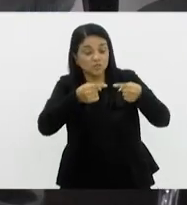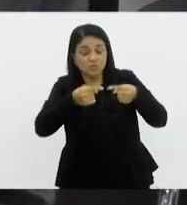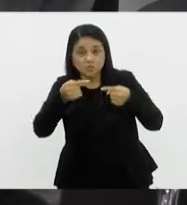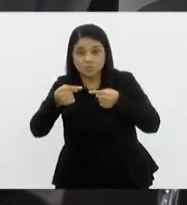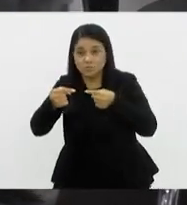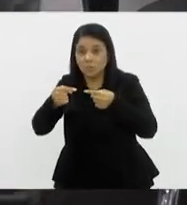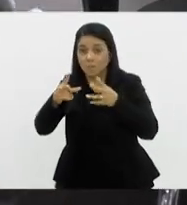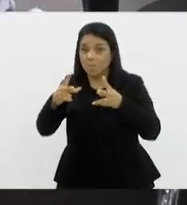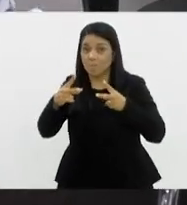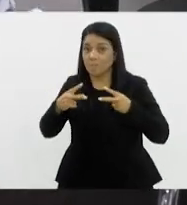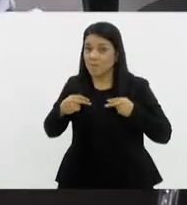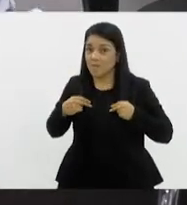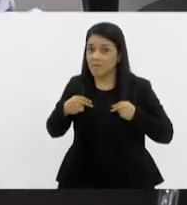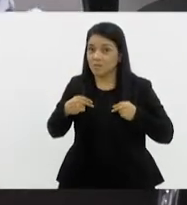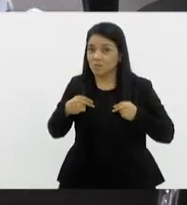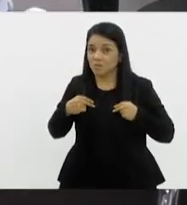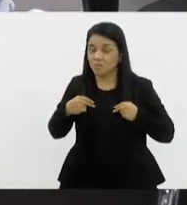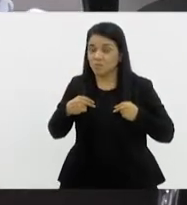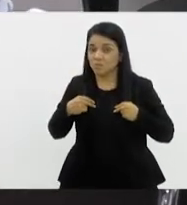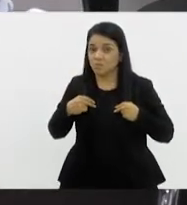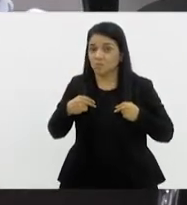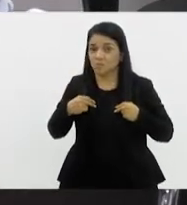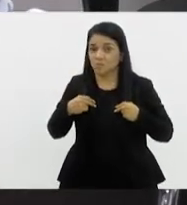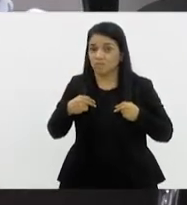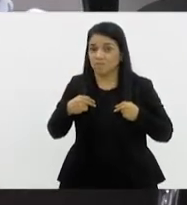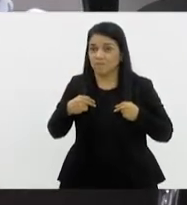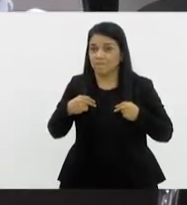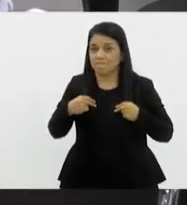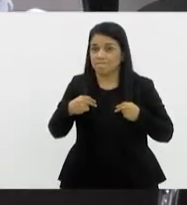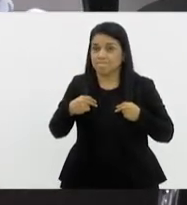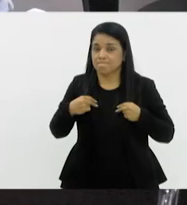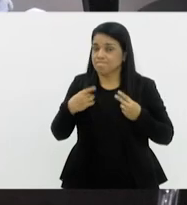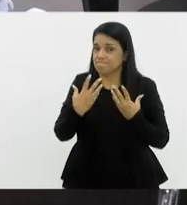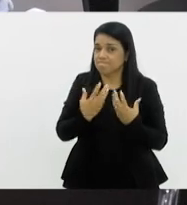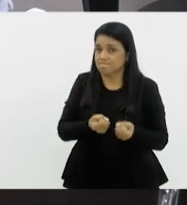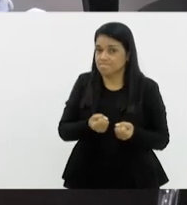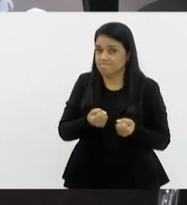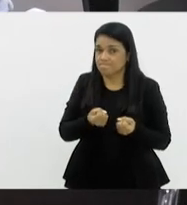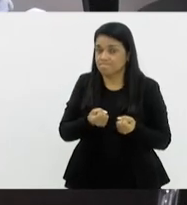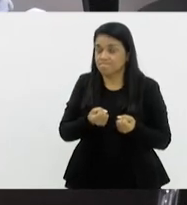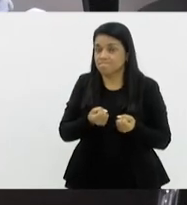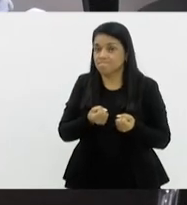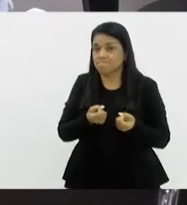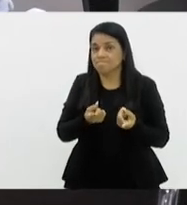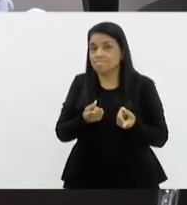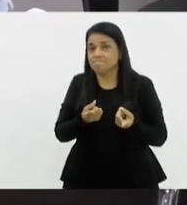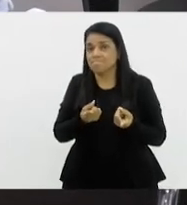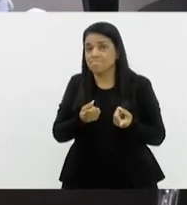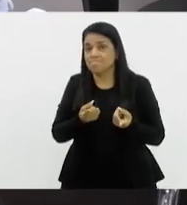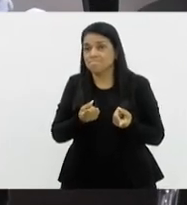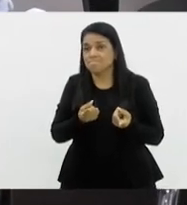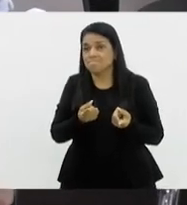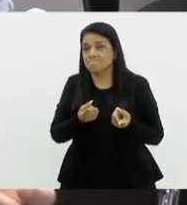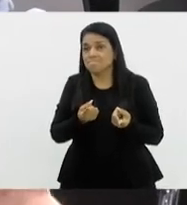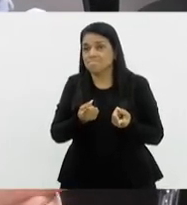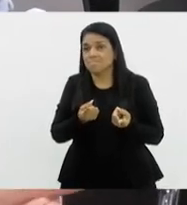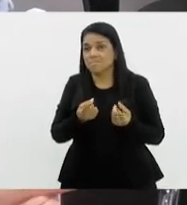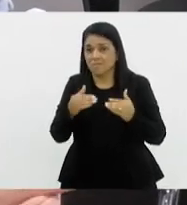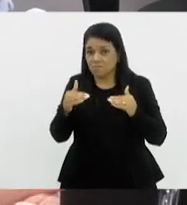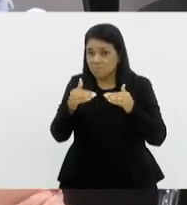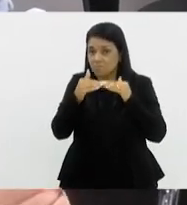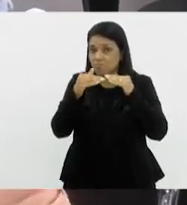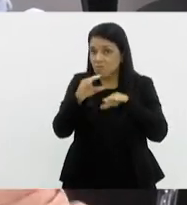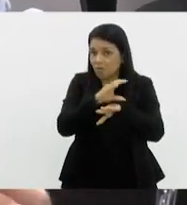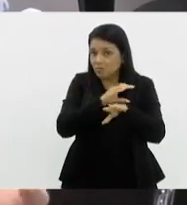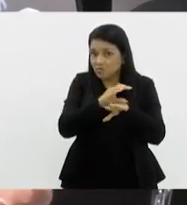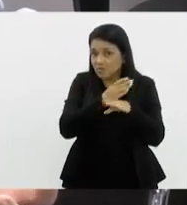de mérito inegável, mas se vai prevalecer como constitucionalidade.